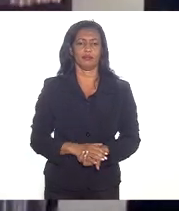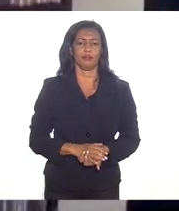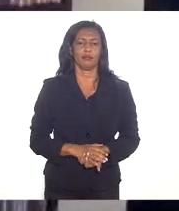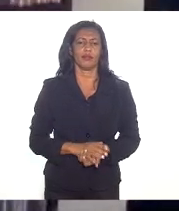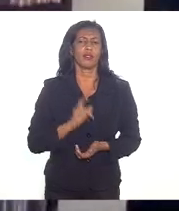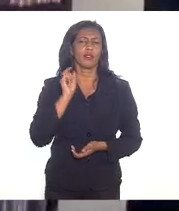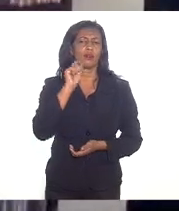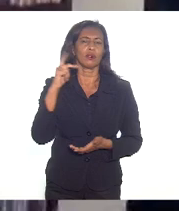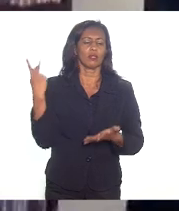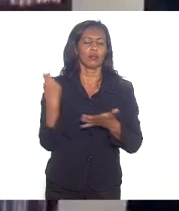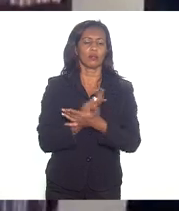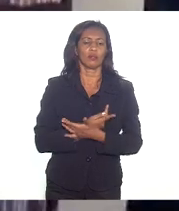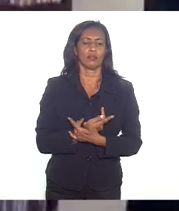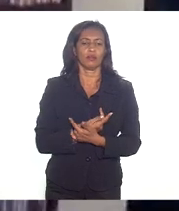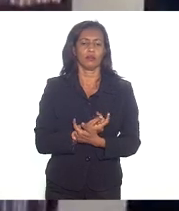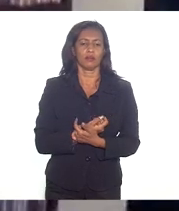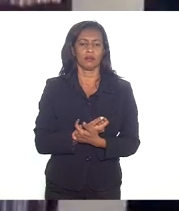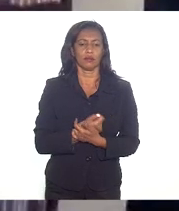que acontece?